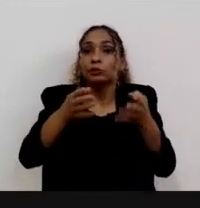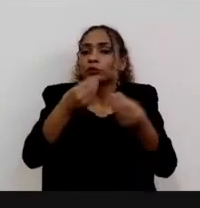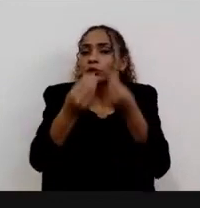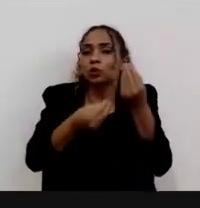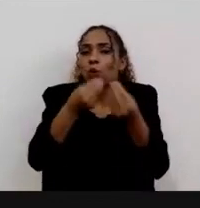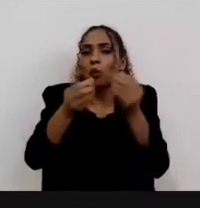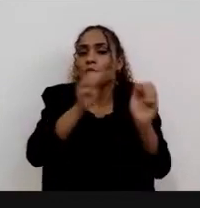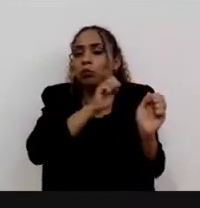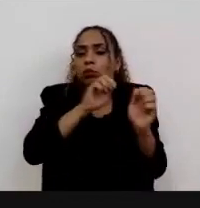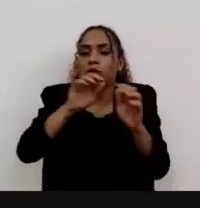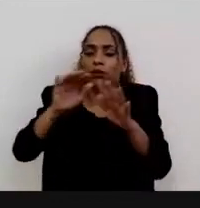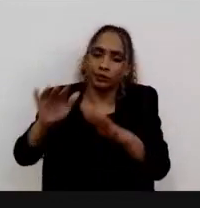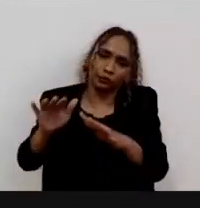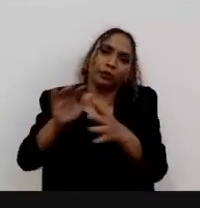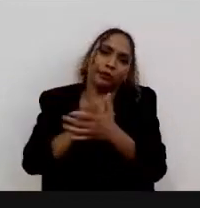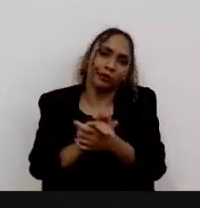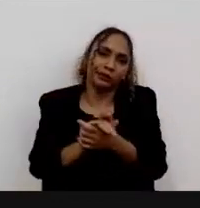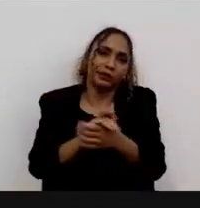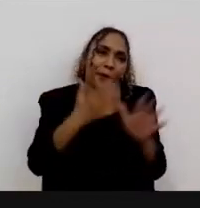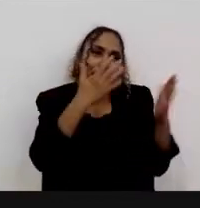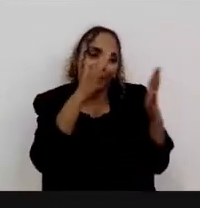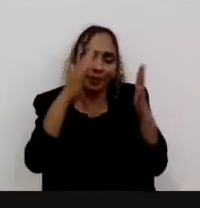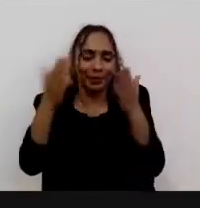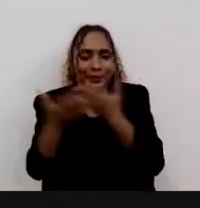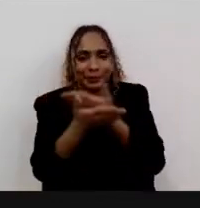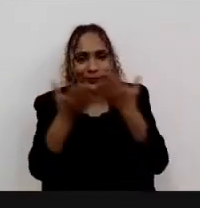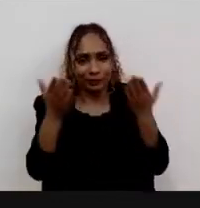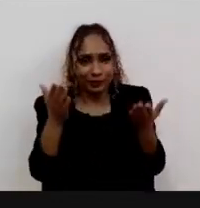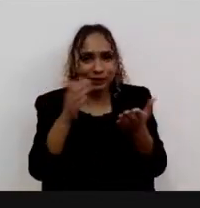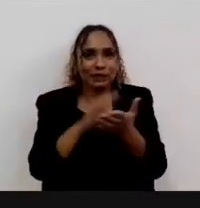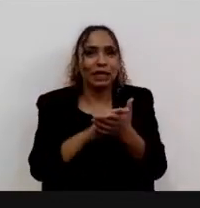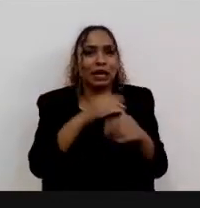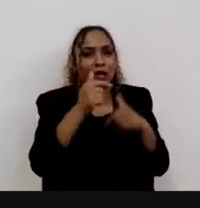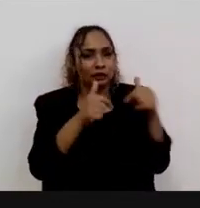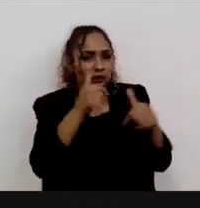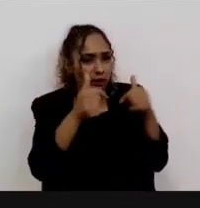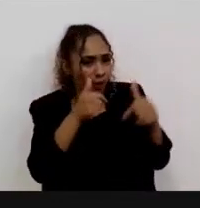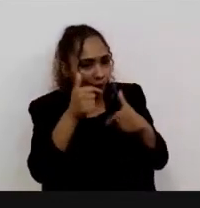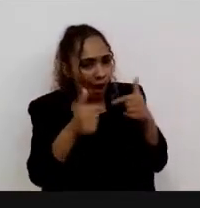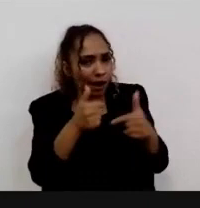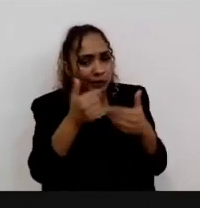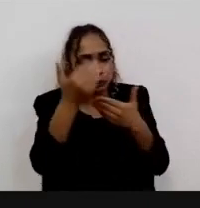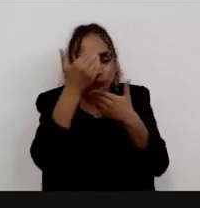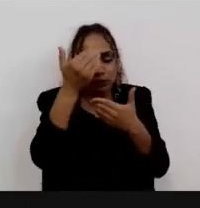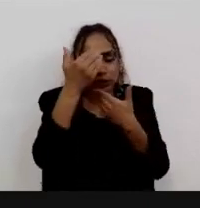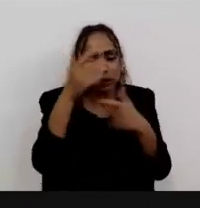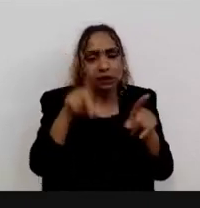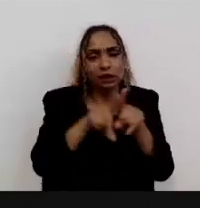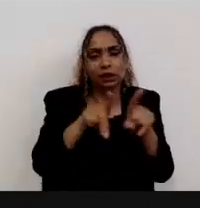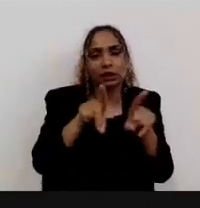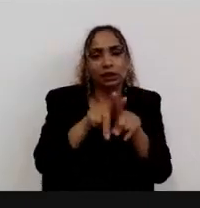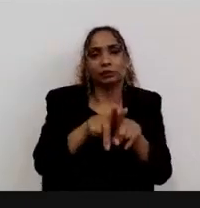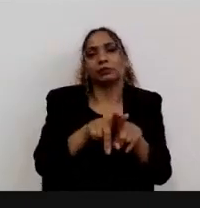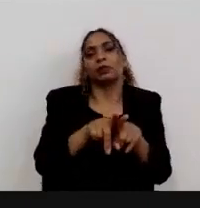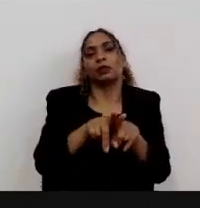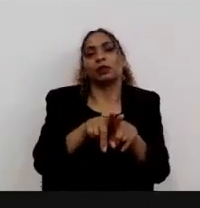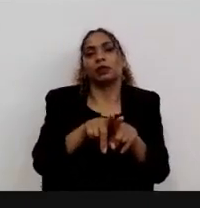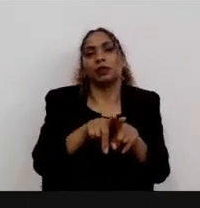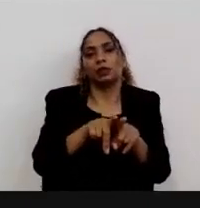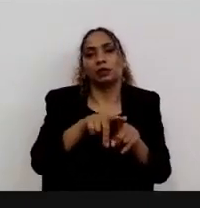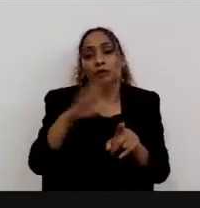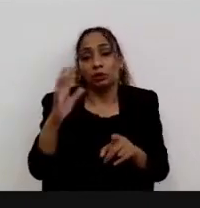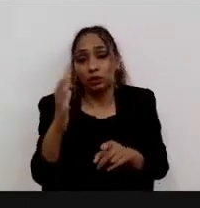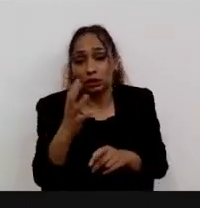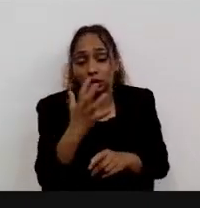de divulgá-las, né? Então, parabéns a todos pelo trabalho. Muito obrigado também a todos que nos